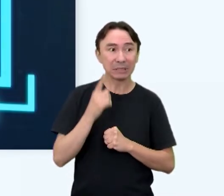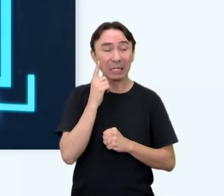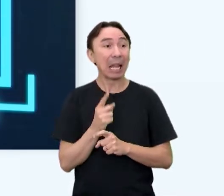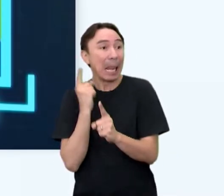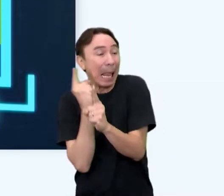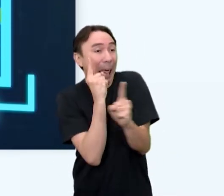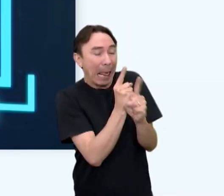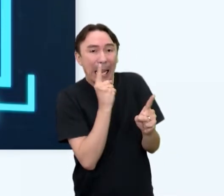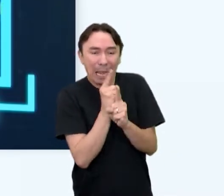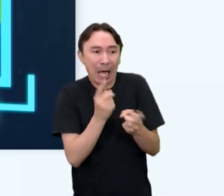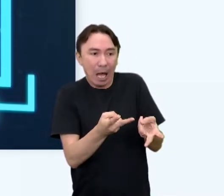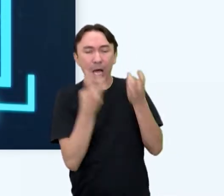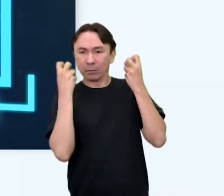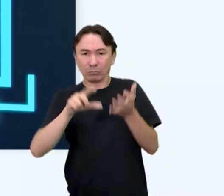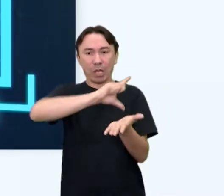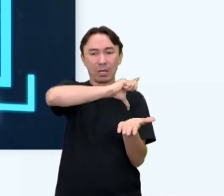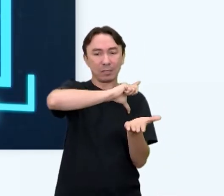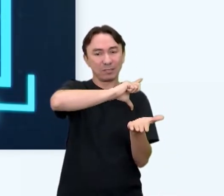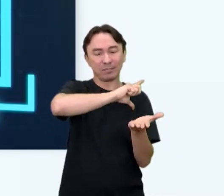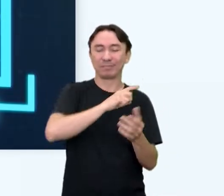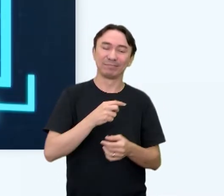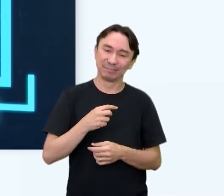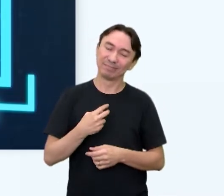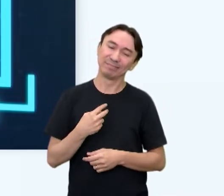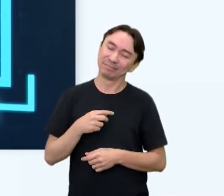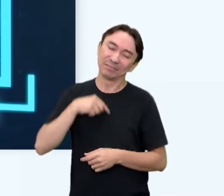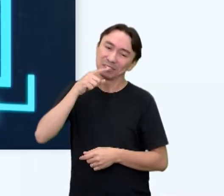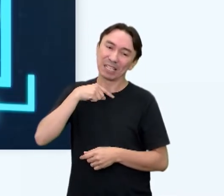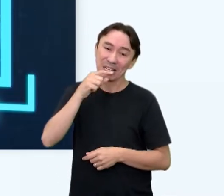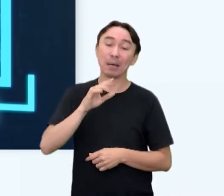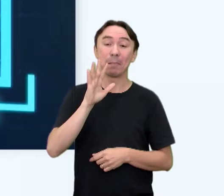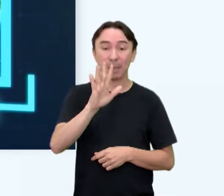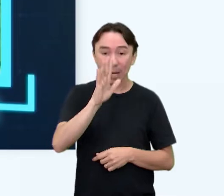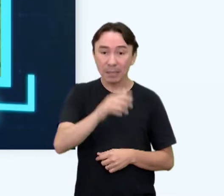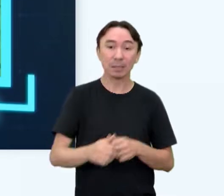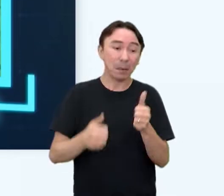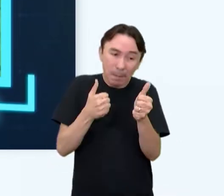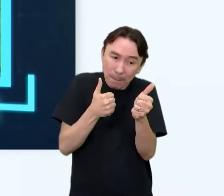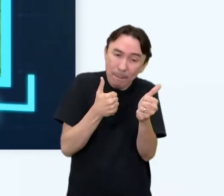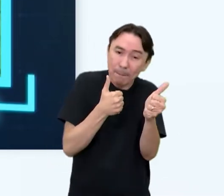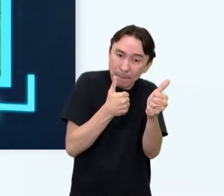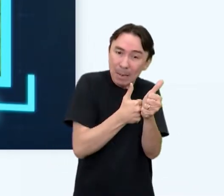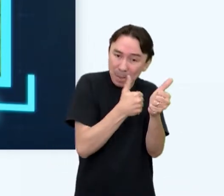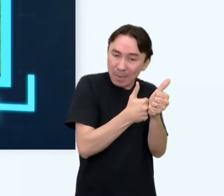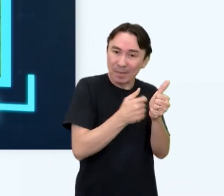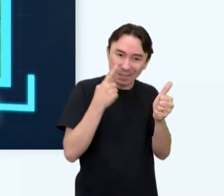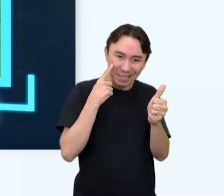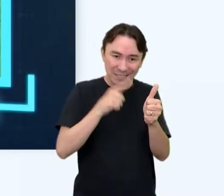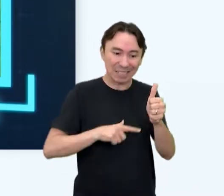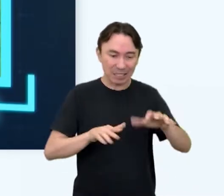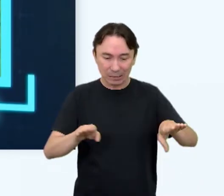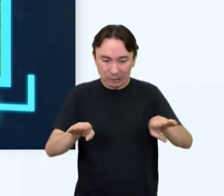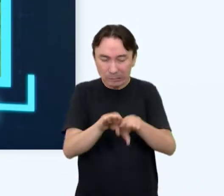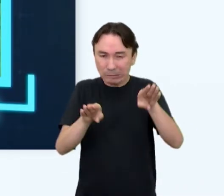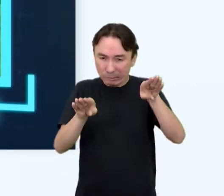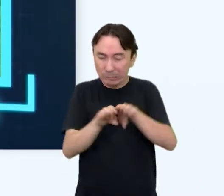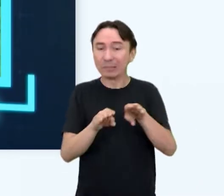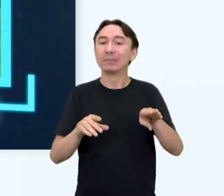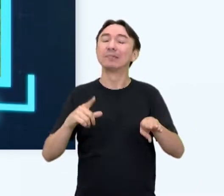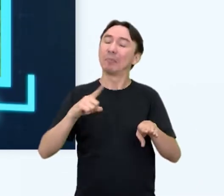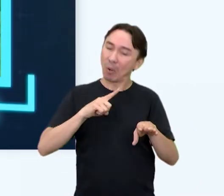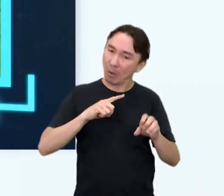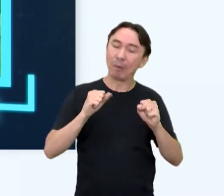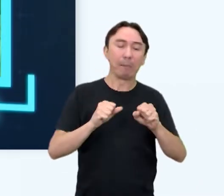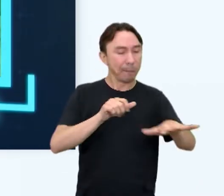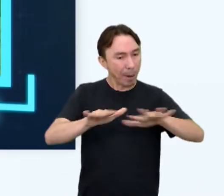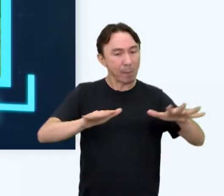planeta. No entanto, áreas próximas ao encontro de placas tectônicas são propícias a essas ocorrências.